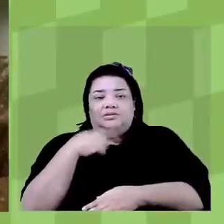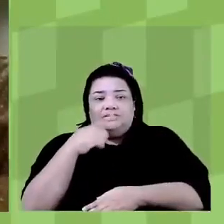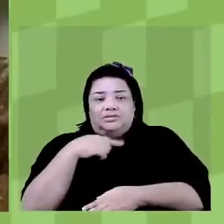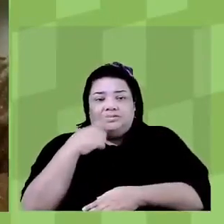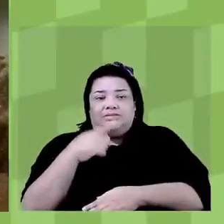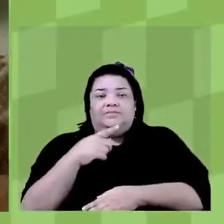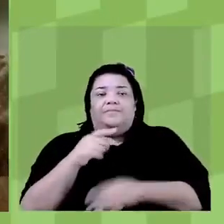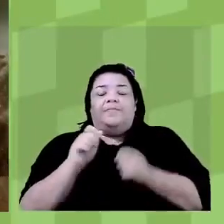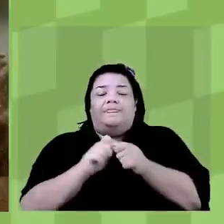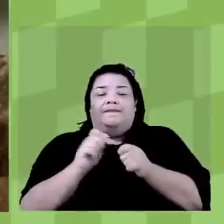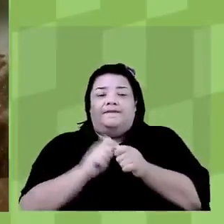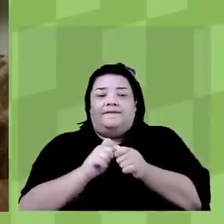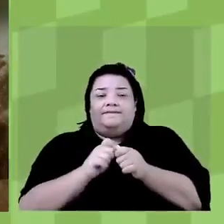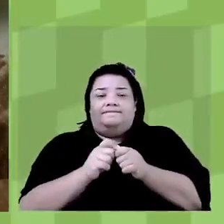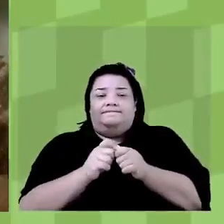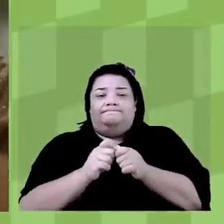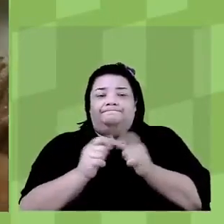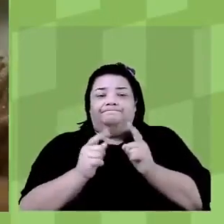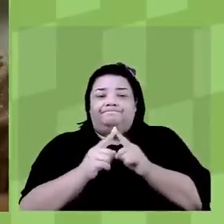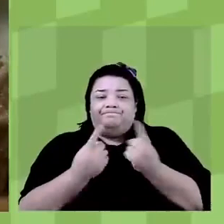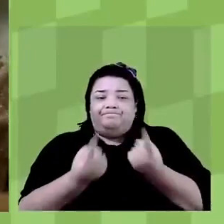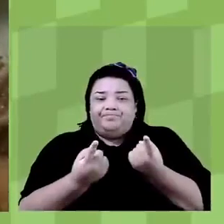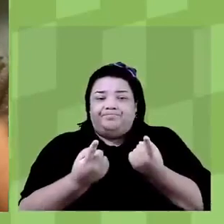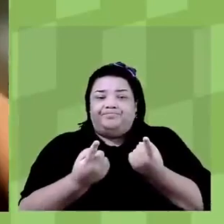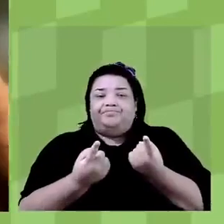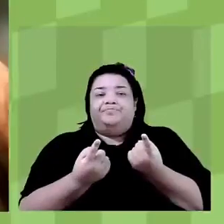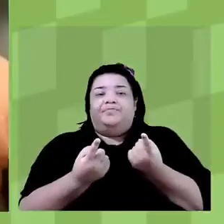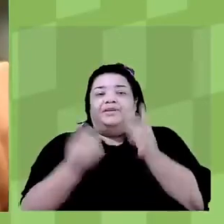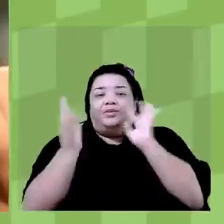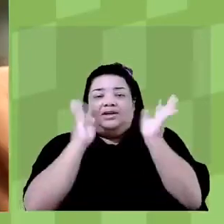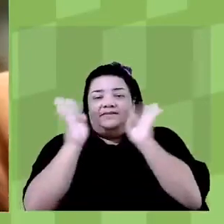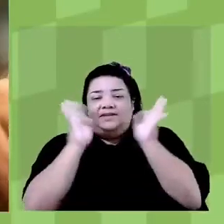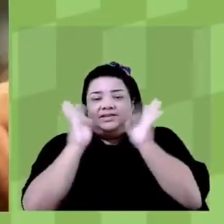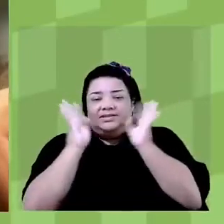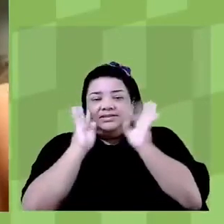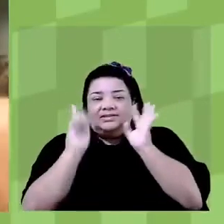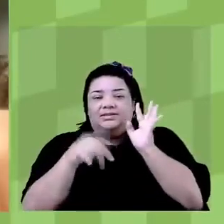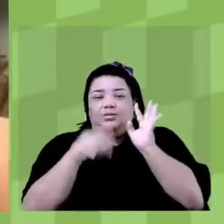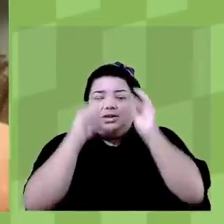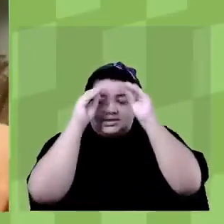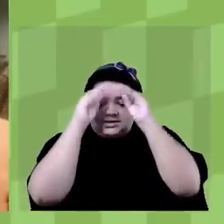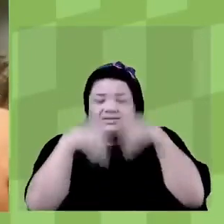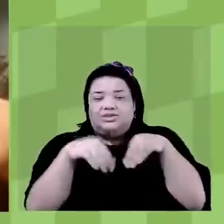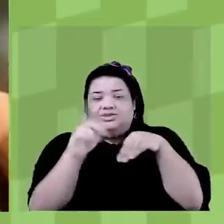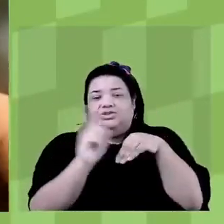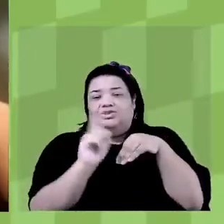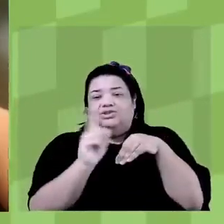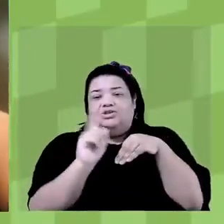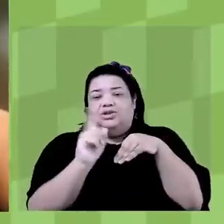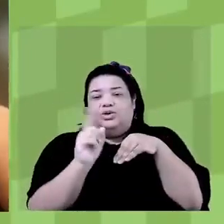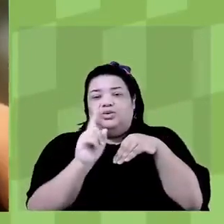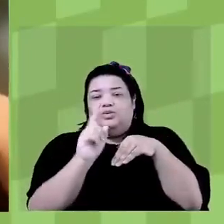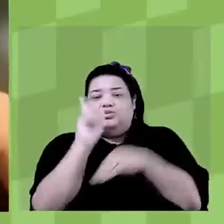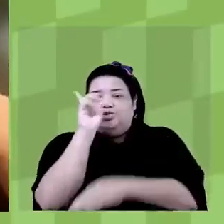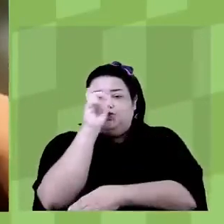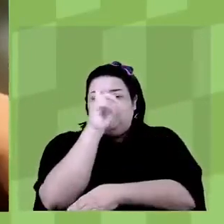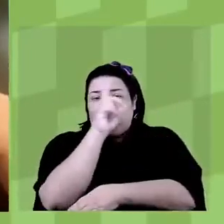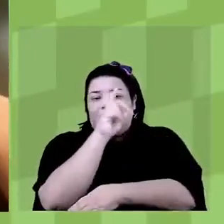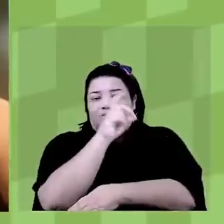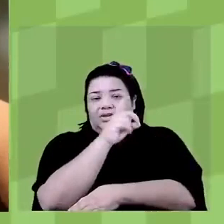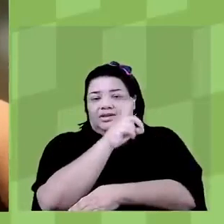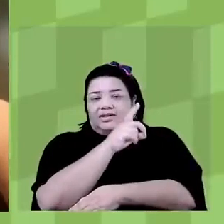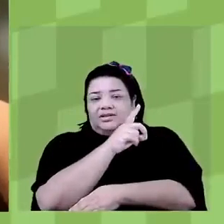precisa ser feito. Então, a reflexão aqui que eu trago é não desistir, né, diante das dificuldades, e ter